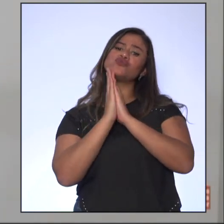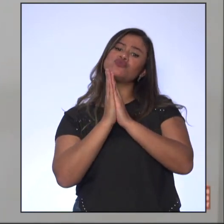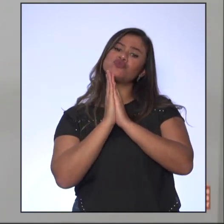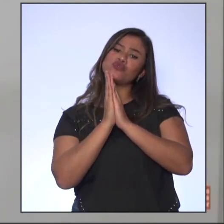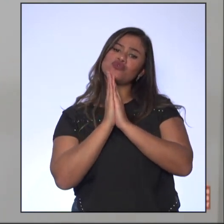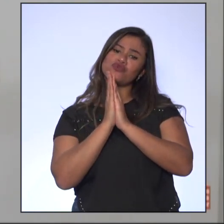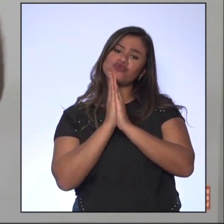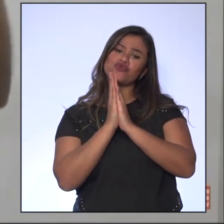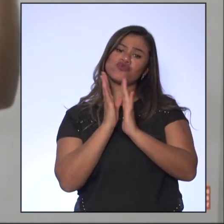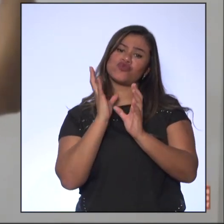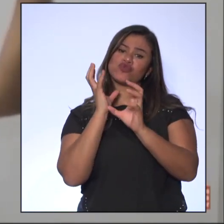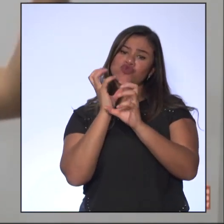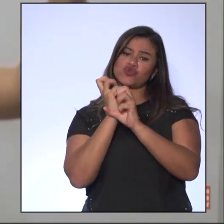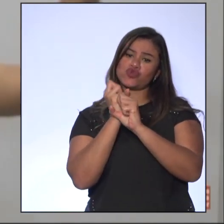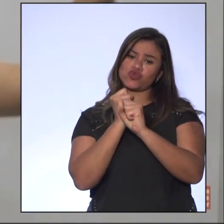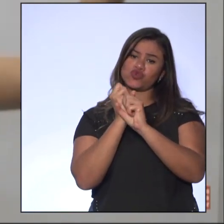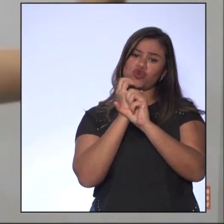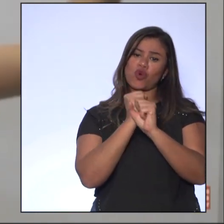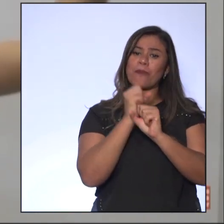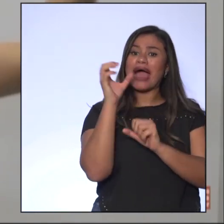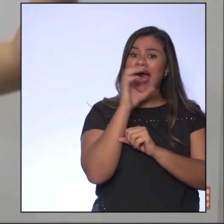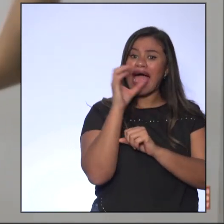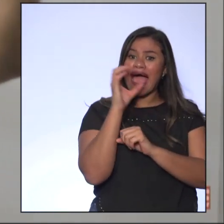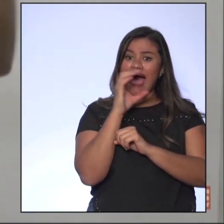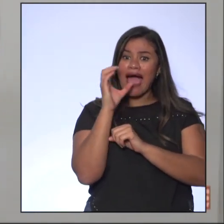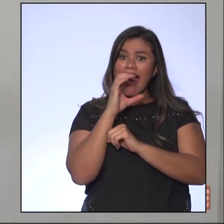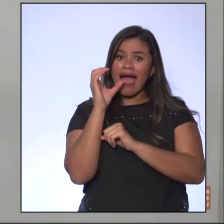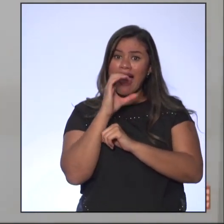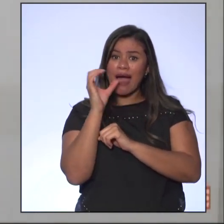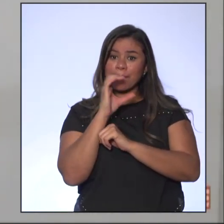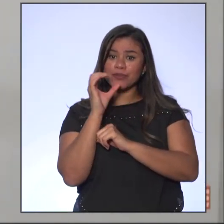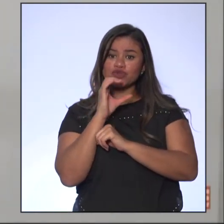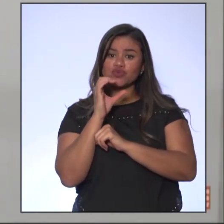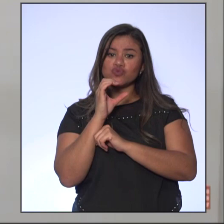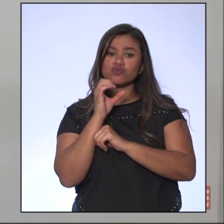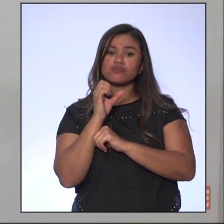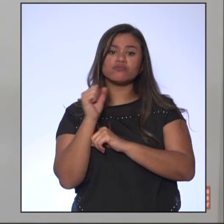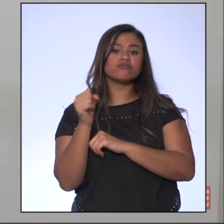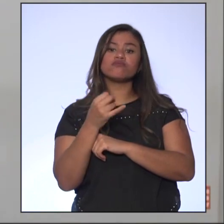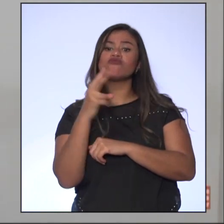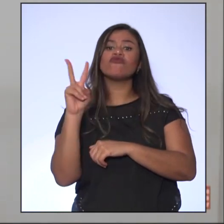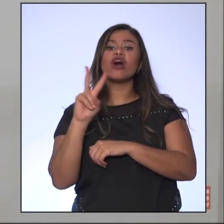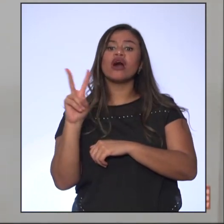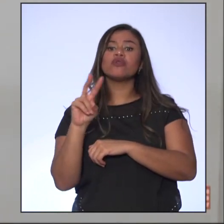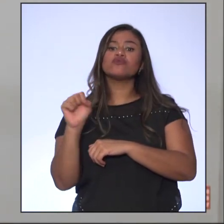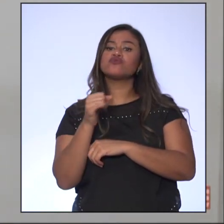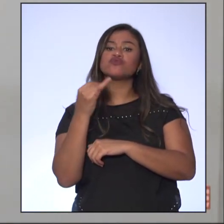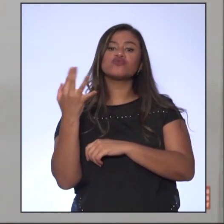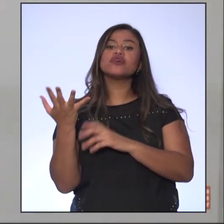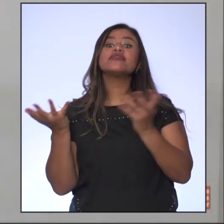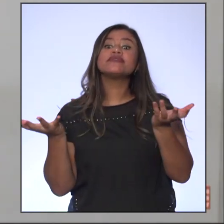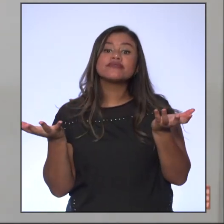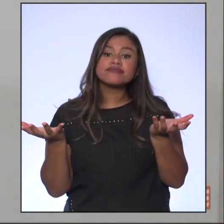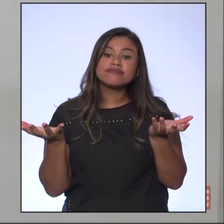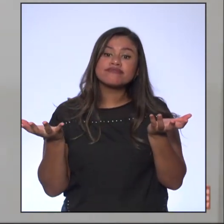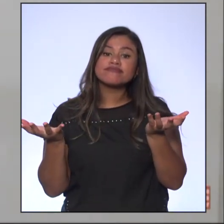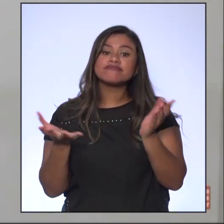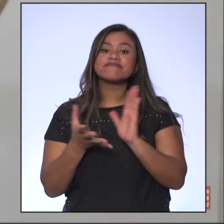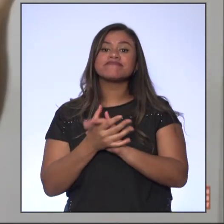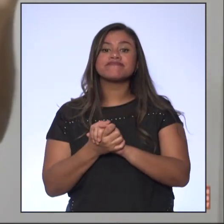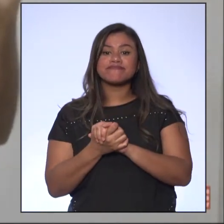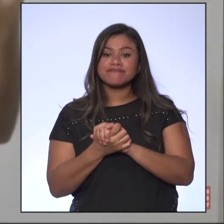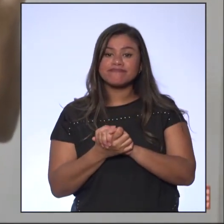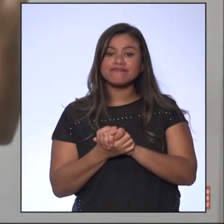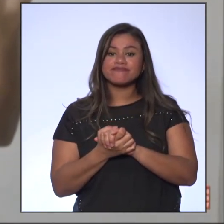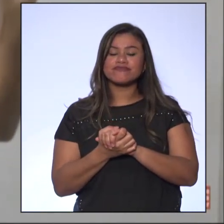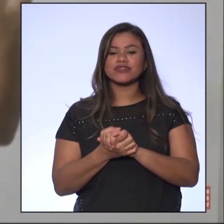você somasse isso aqui, rapidola. Quanto deu? Muito bom. Coloca aí no chat aí quanto deu. Estou olhando ali. Ó,